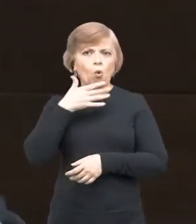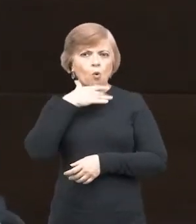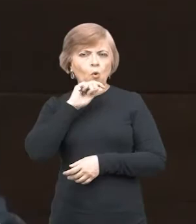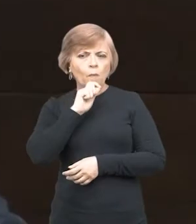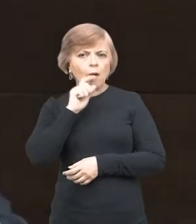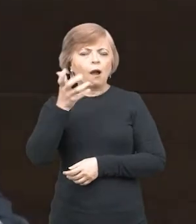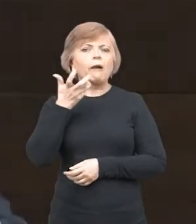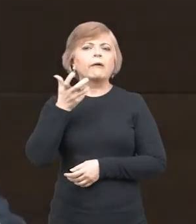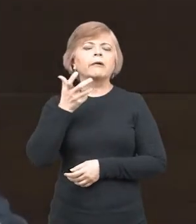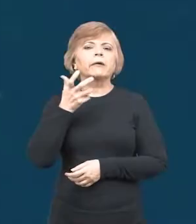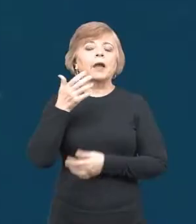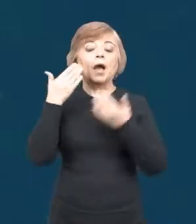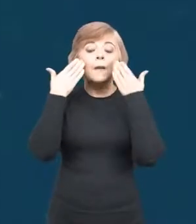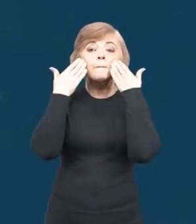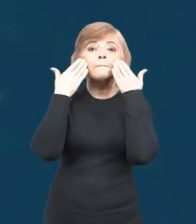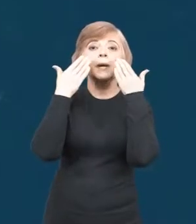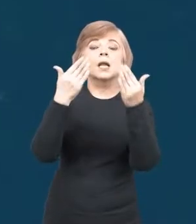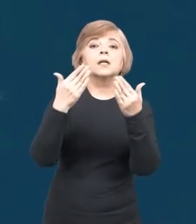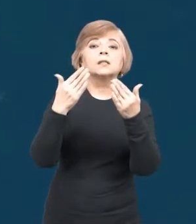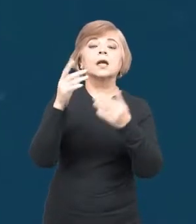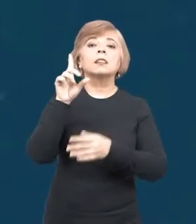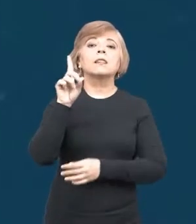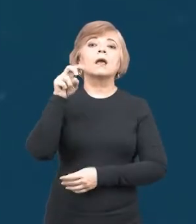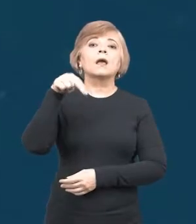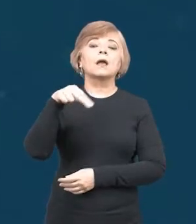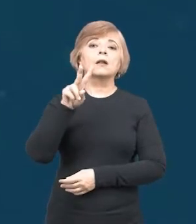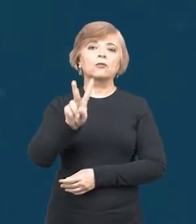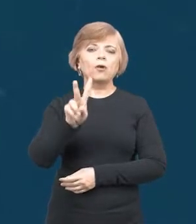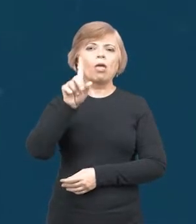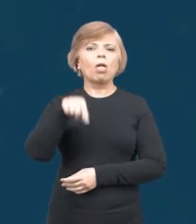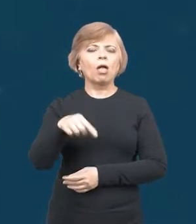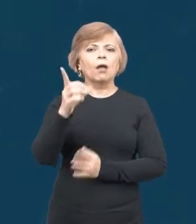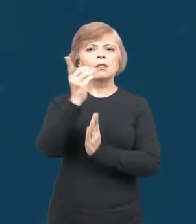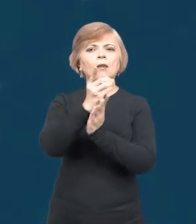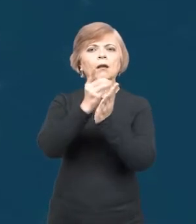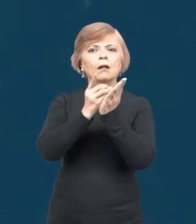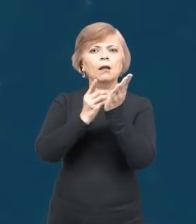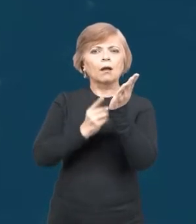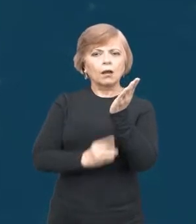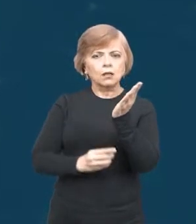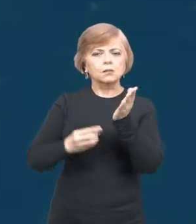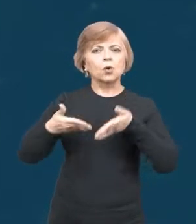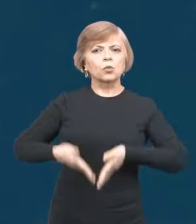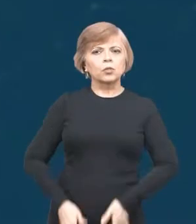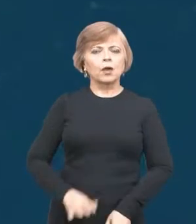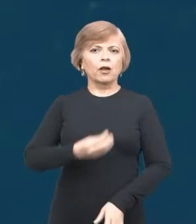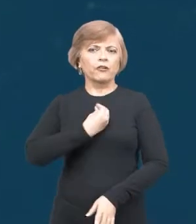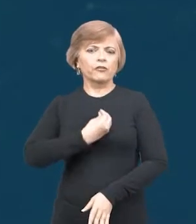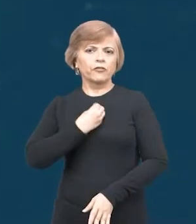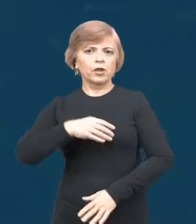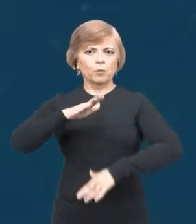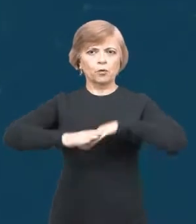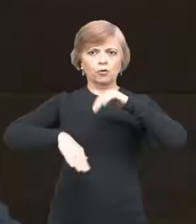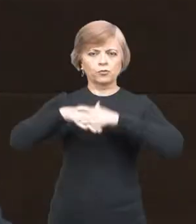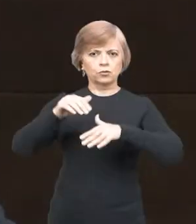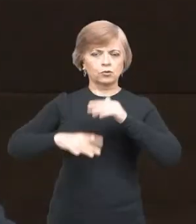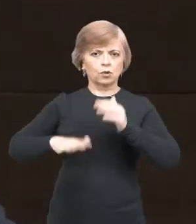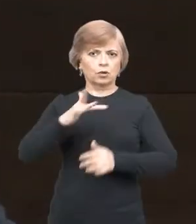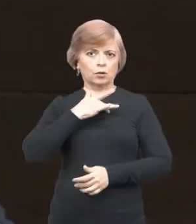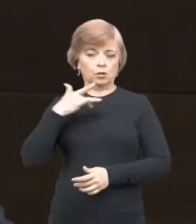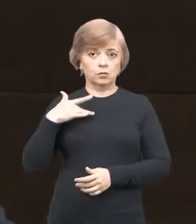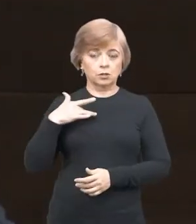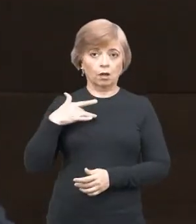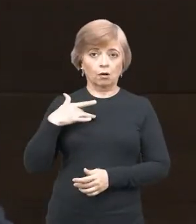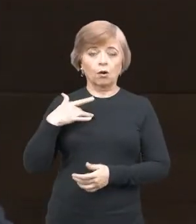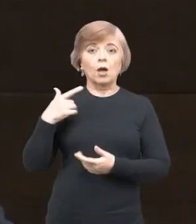estava exigindo a apresentação de uma DNV, uma declaração de nascido vivo emitida por profissional de saúde. E